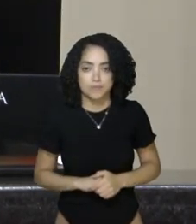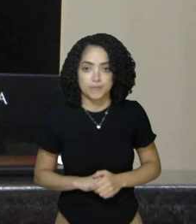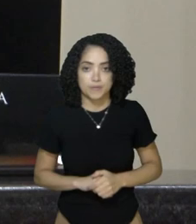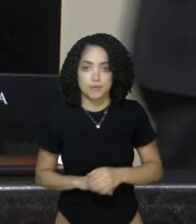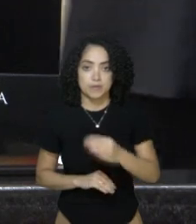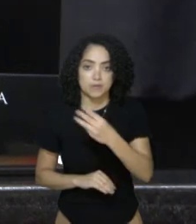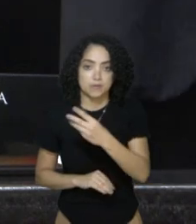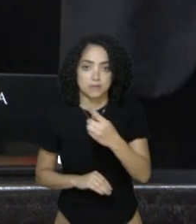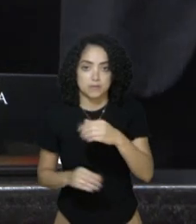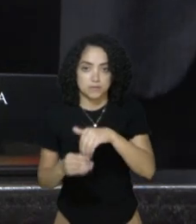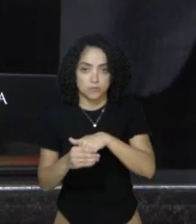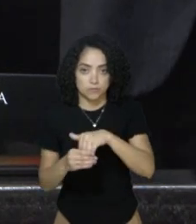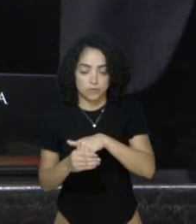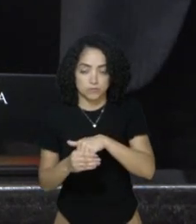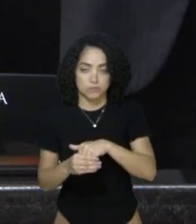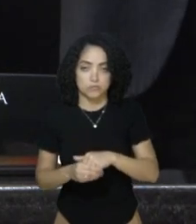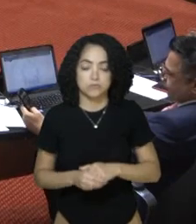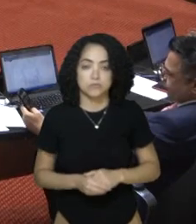Senhores deputados,